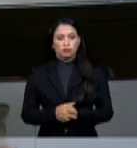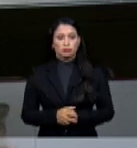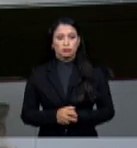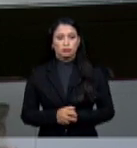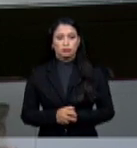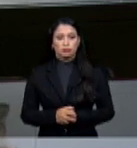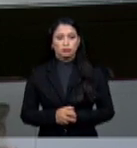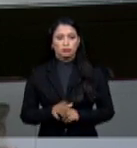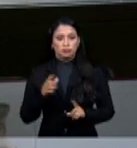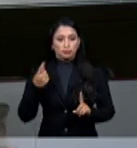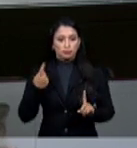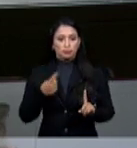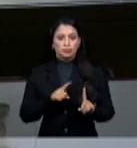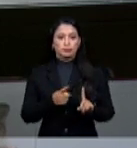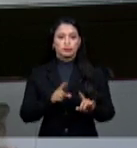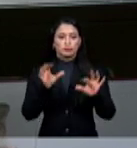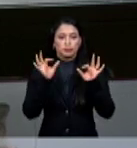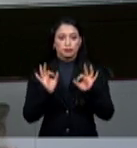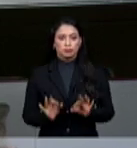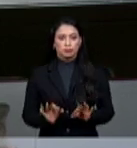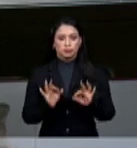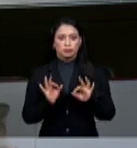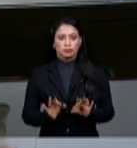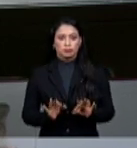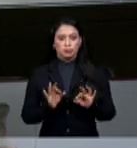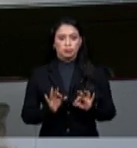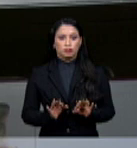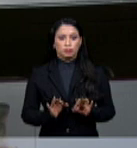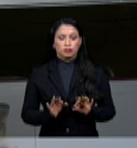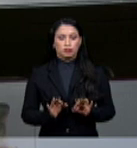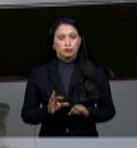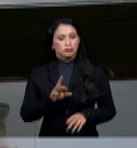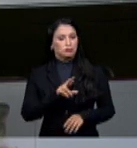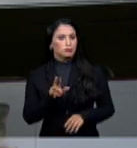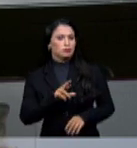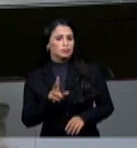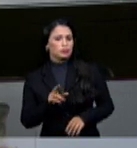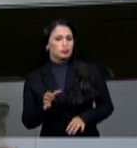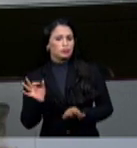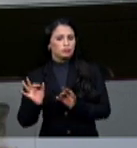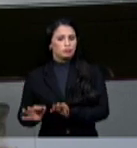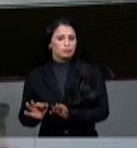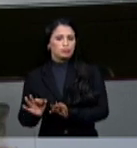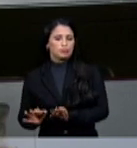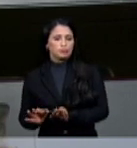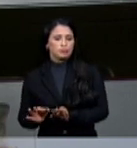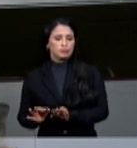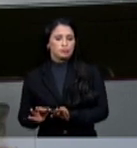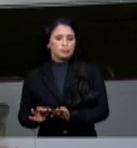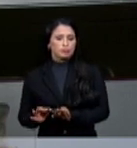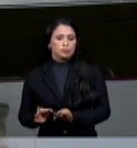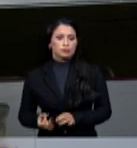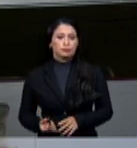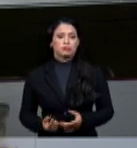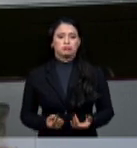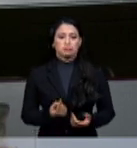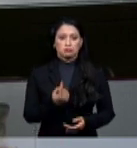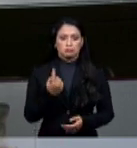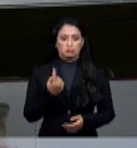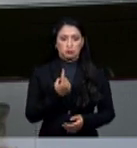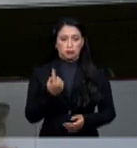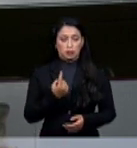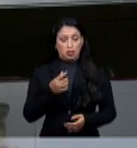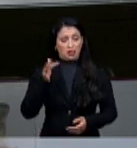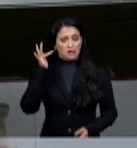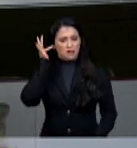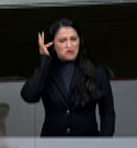desafiador, dignidades e indignidades, o ser no mundo. Um tema altamente